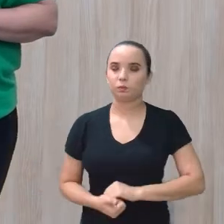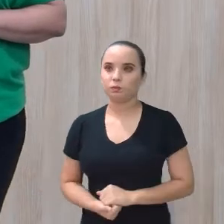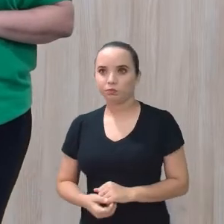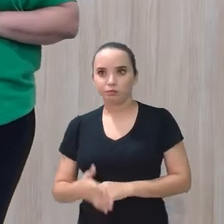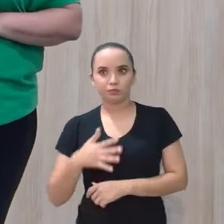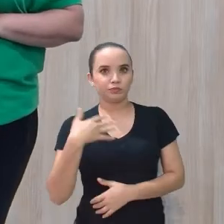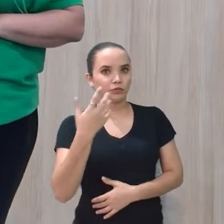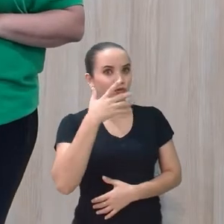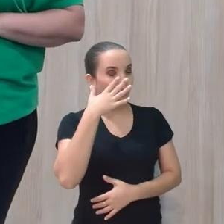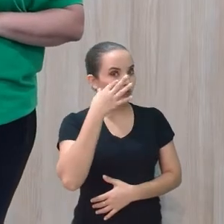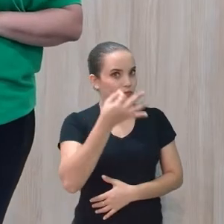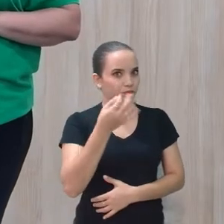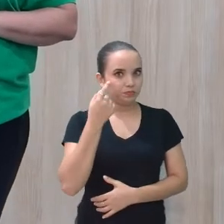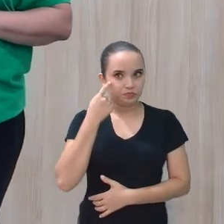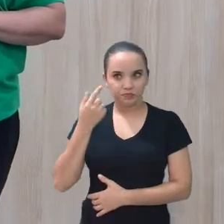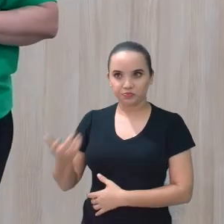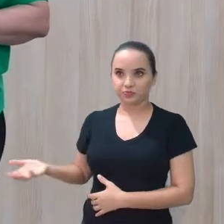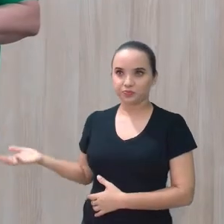tá, pessoal?